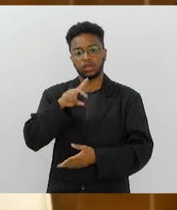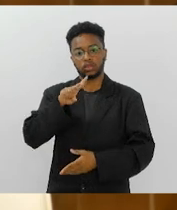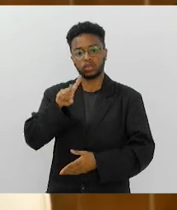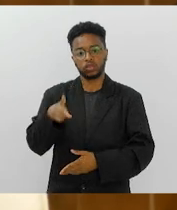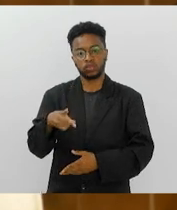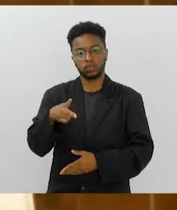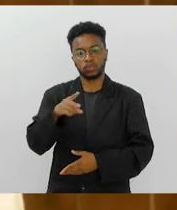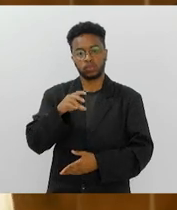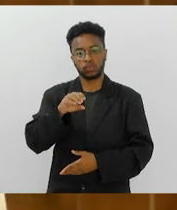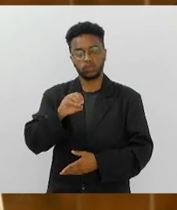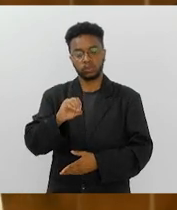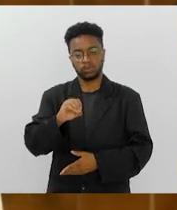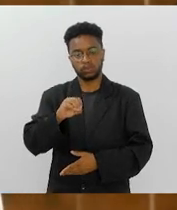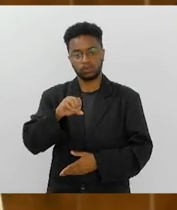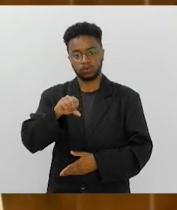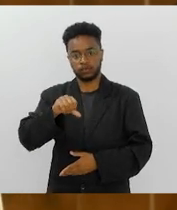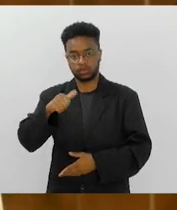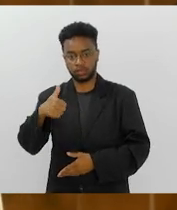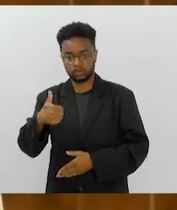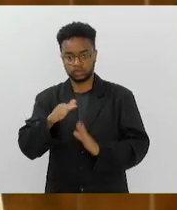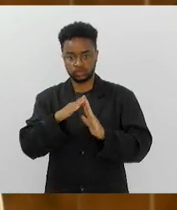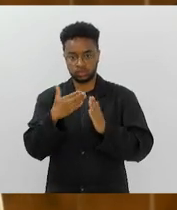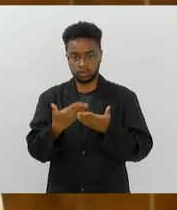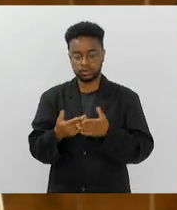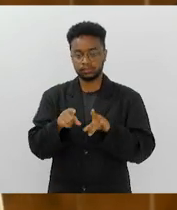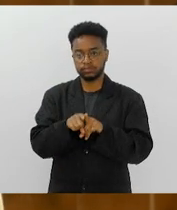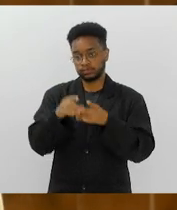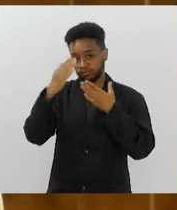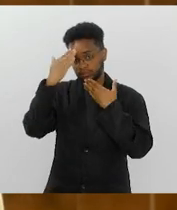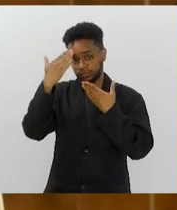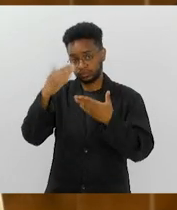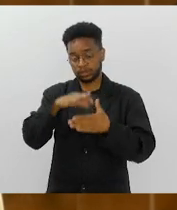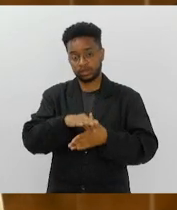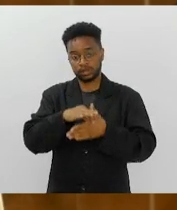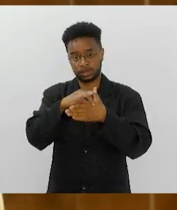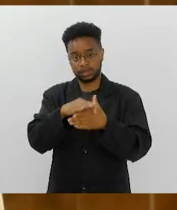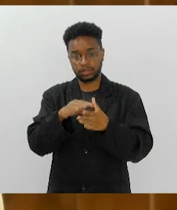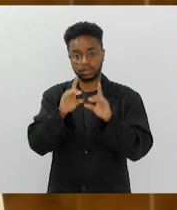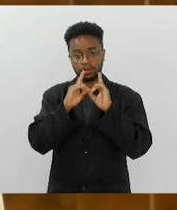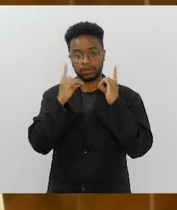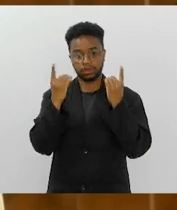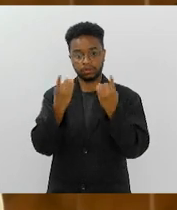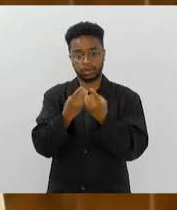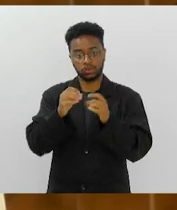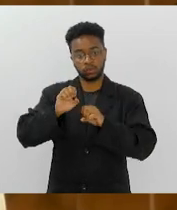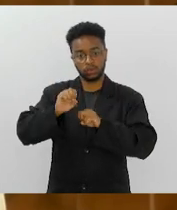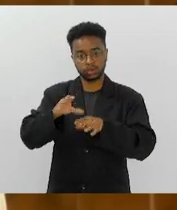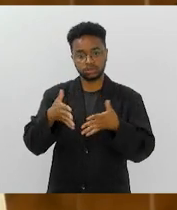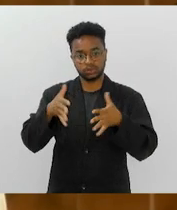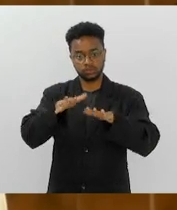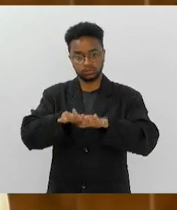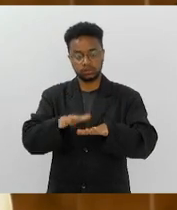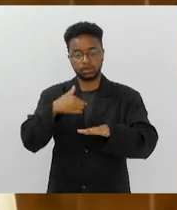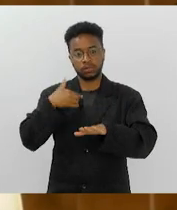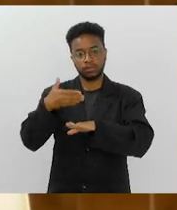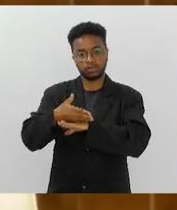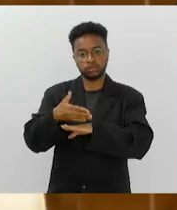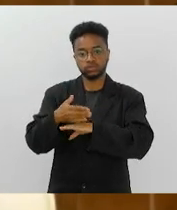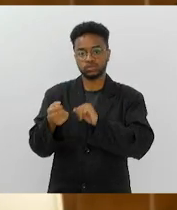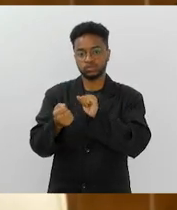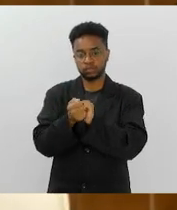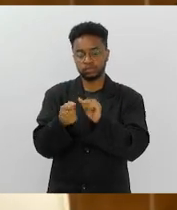escolas. Agradecer também à chefe do Departamento de Educação Inclusiva, do qual eu faço parte, a Maíra, que está aqui